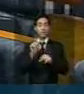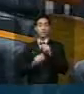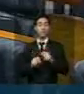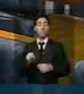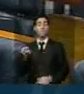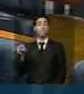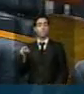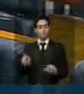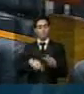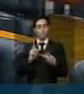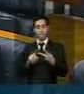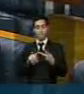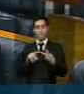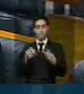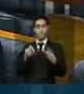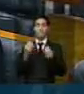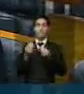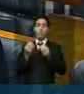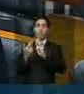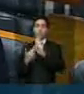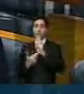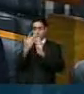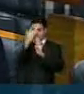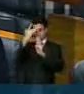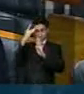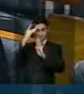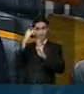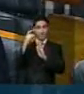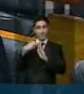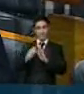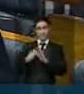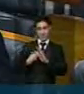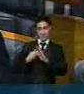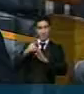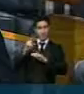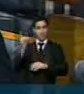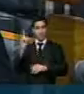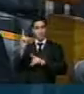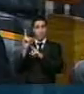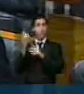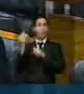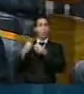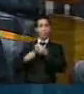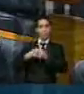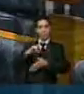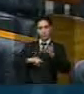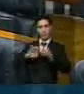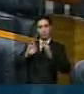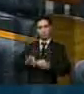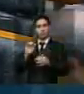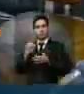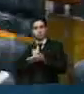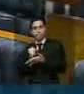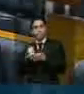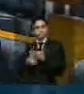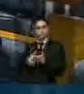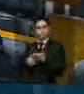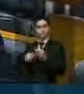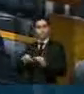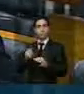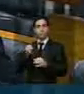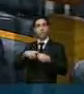da regularização dos brasileiros dos nacionais, que esse assunto também não evoluiu, de maneira que esse item de entendimento com a